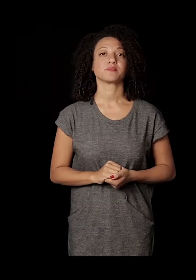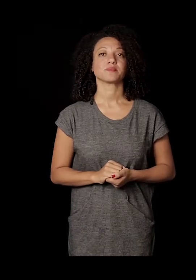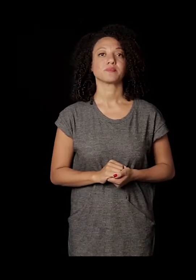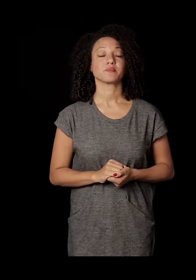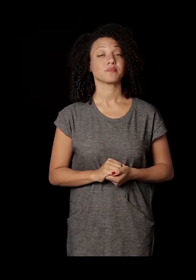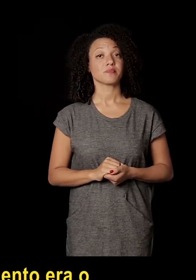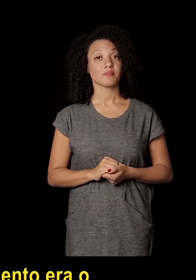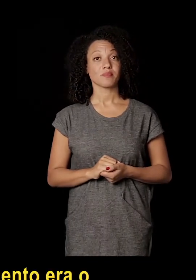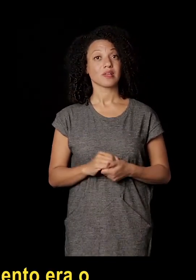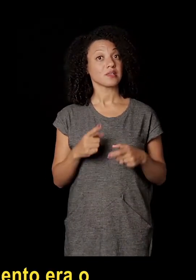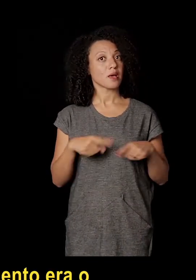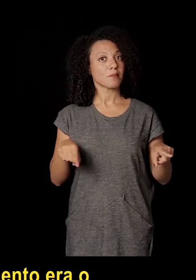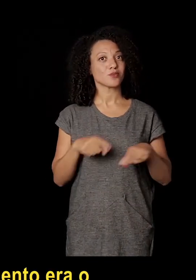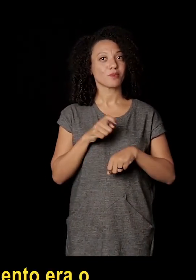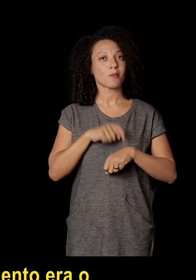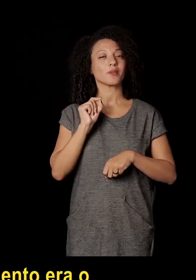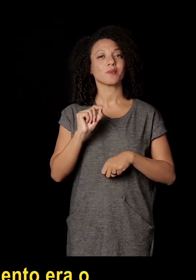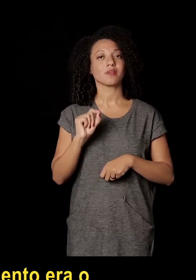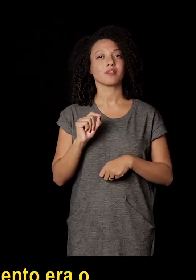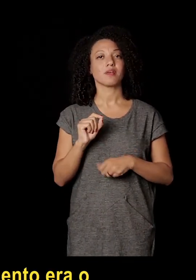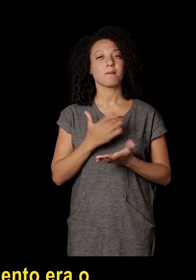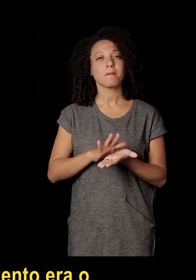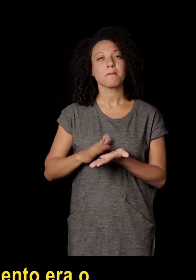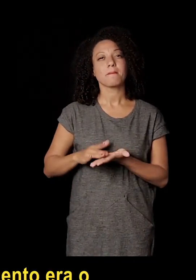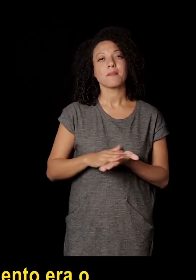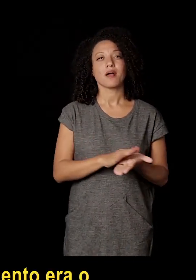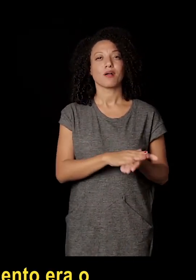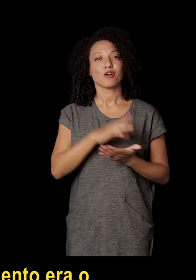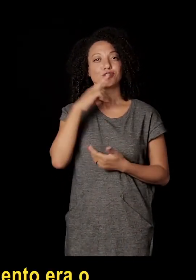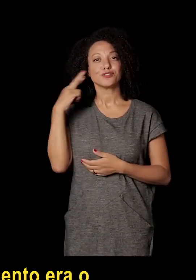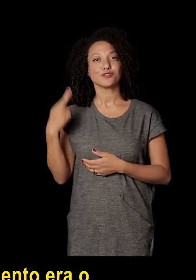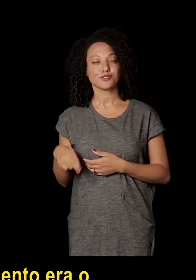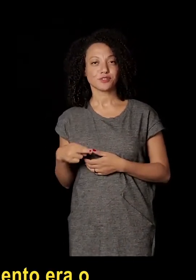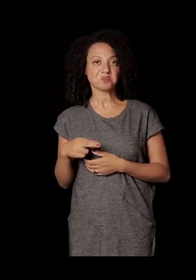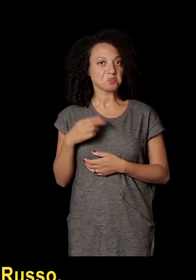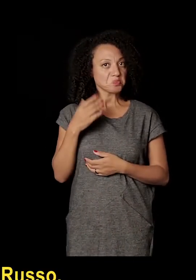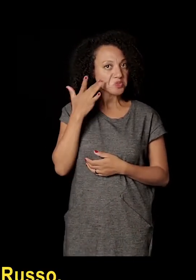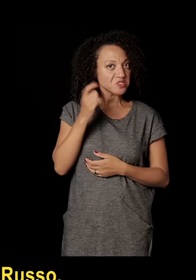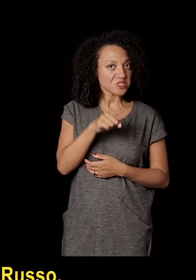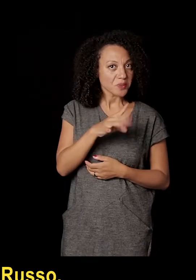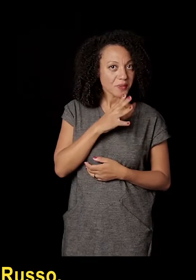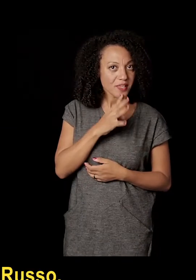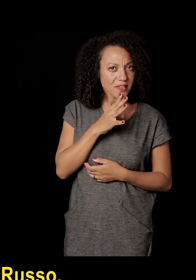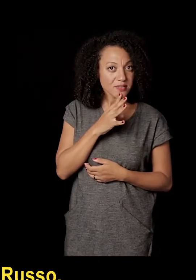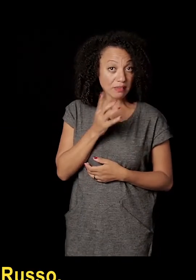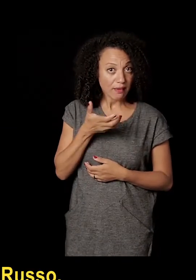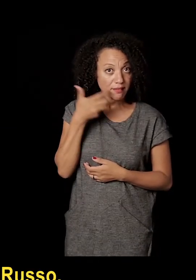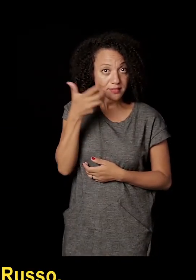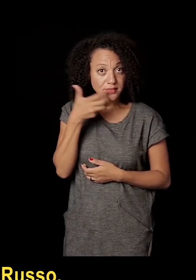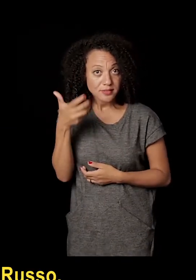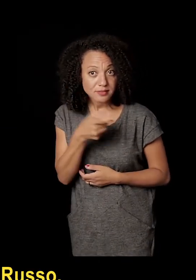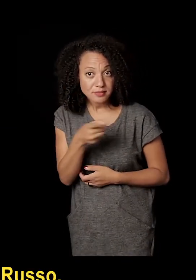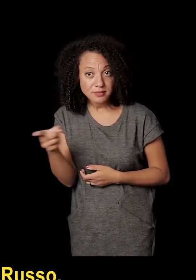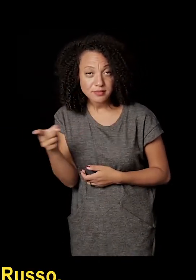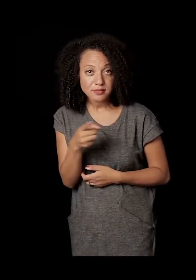E aqui a grande música do momento era o pagode russo. Não sei quem sabe o pagode russo, alguém quer